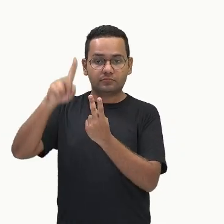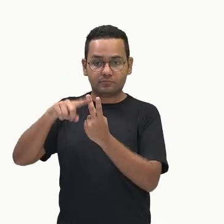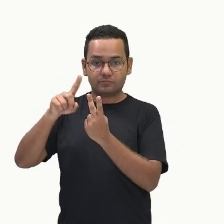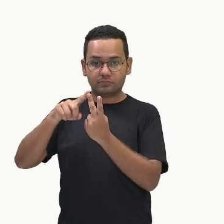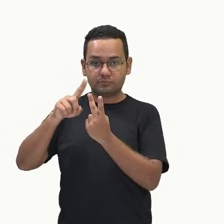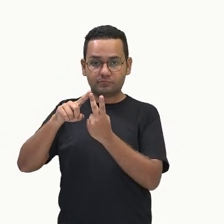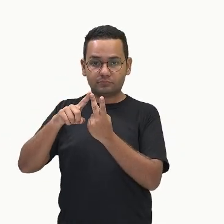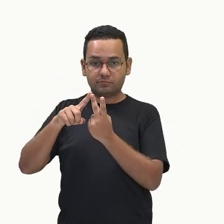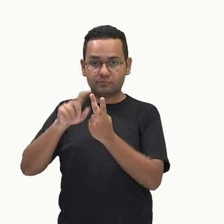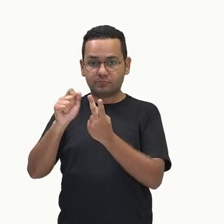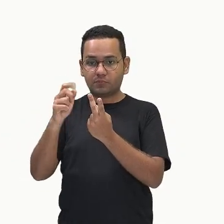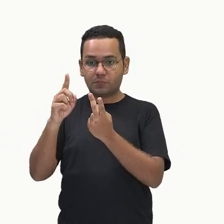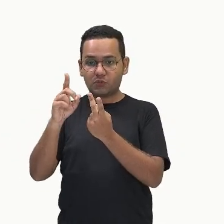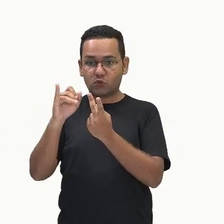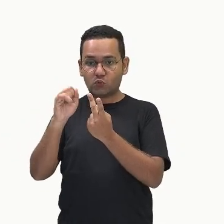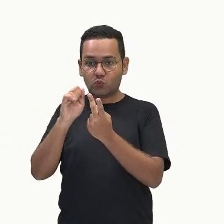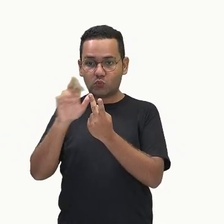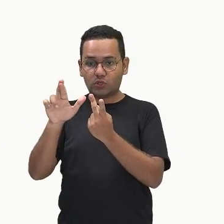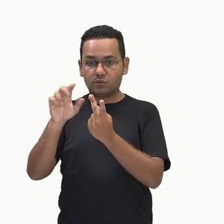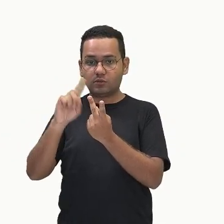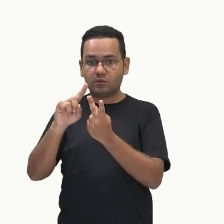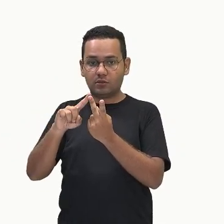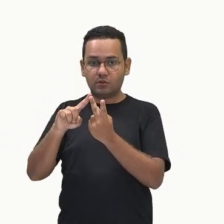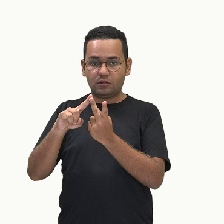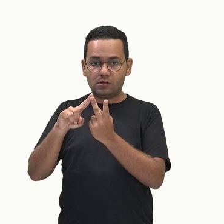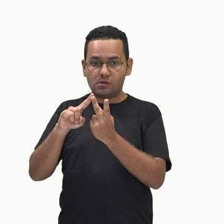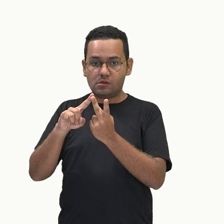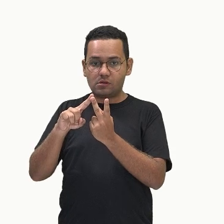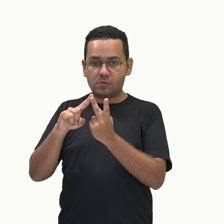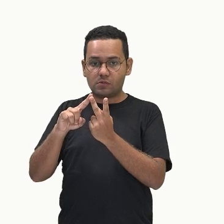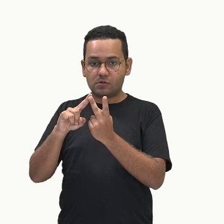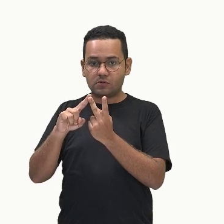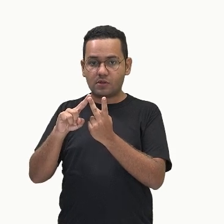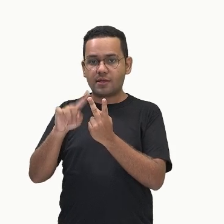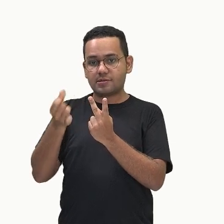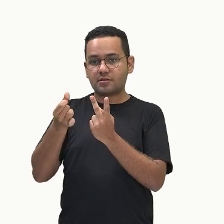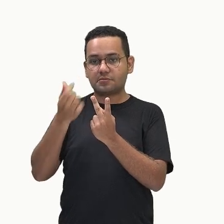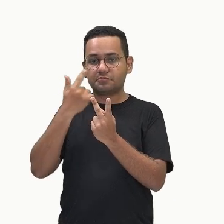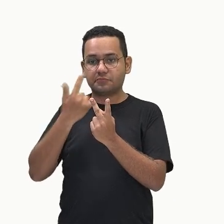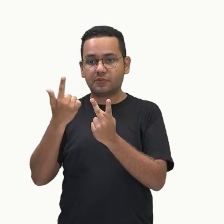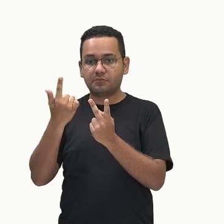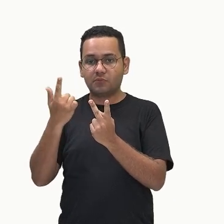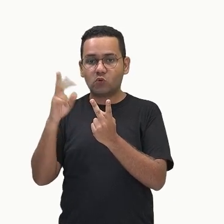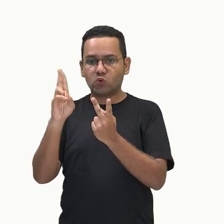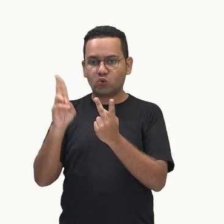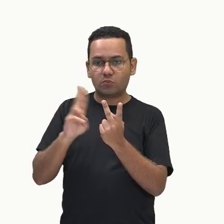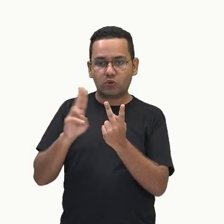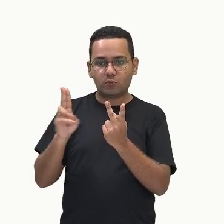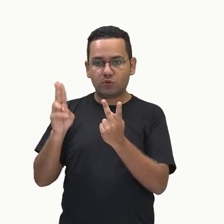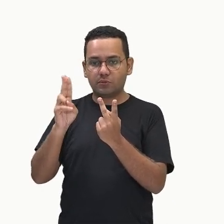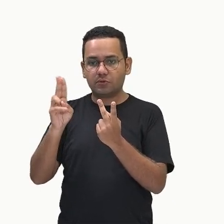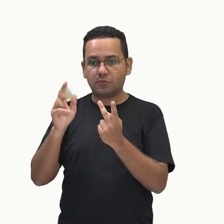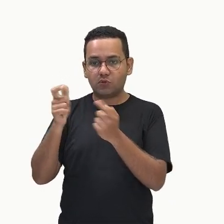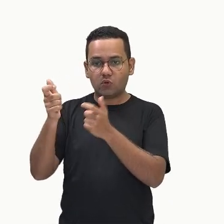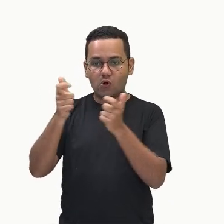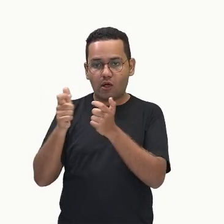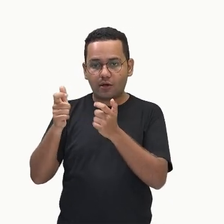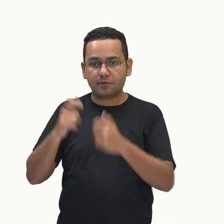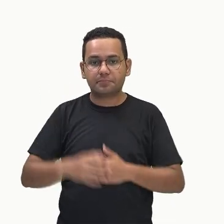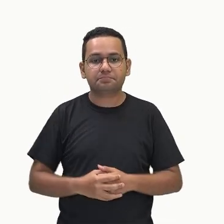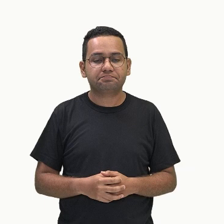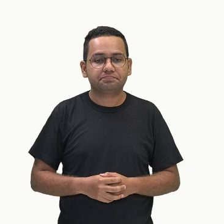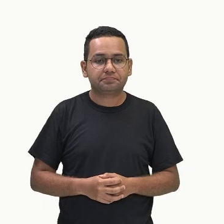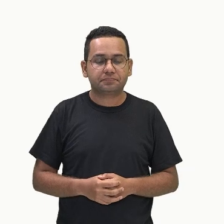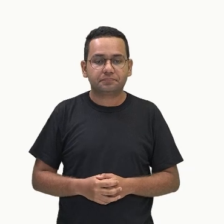apendicular, cintura escapular, cintura pélvica, braço, ossos do braço,